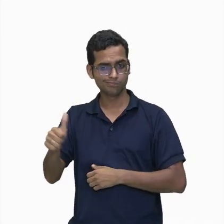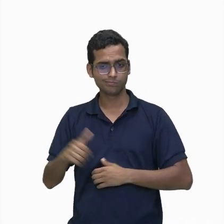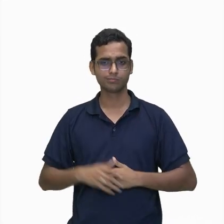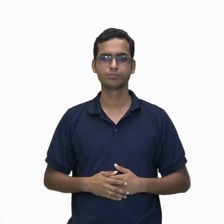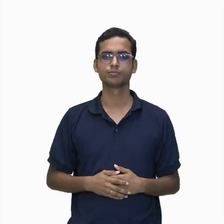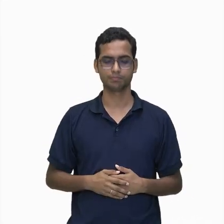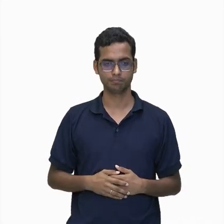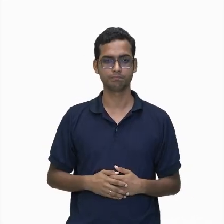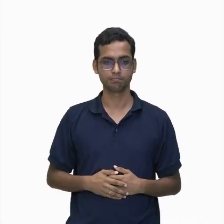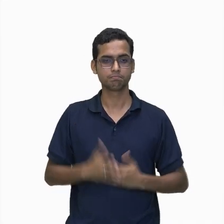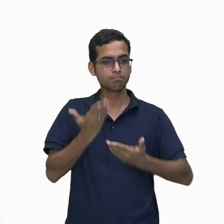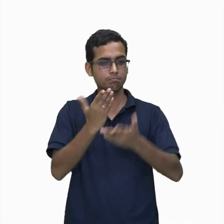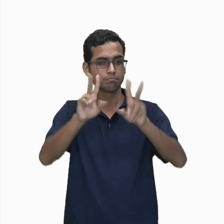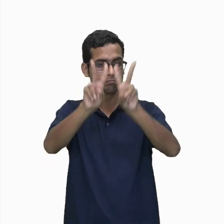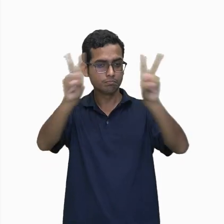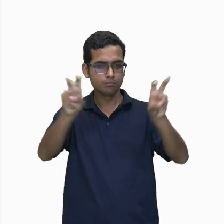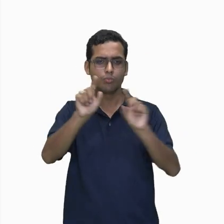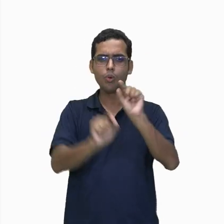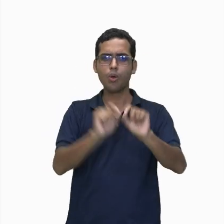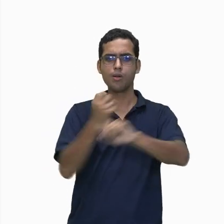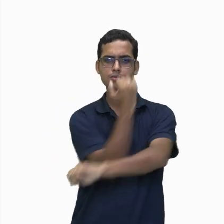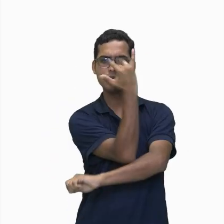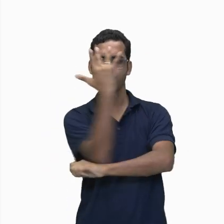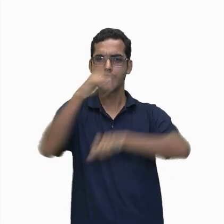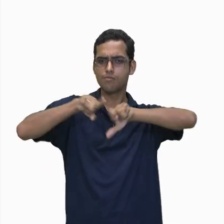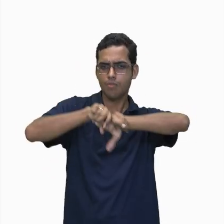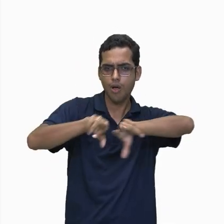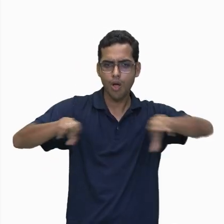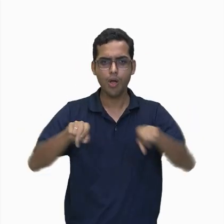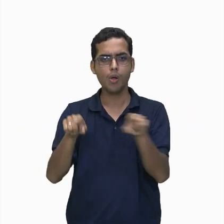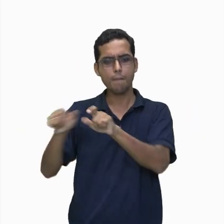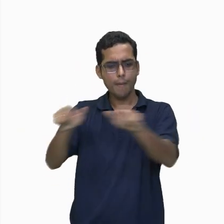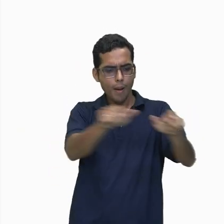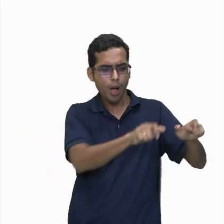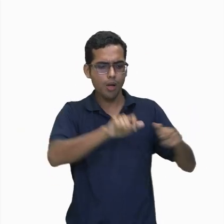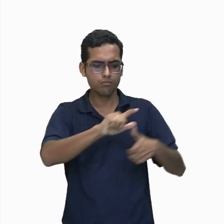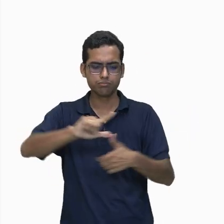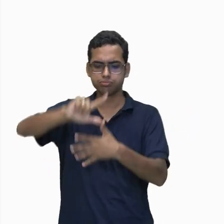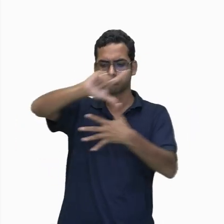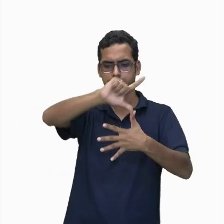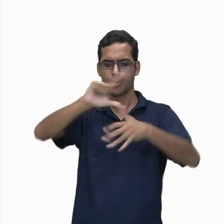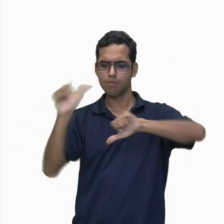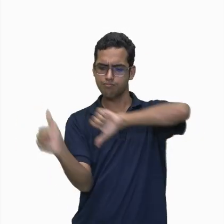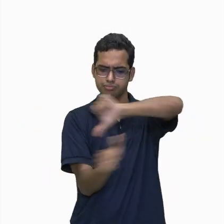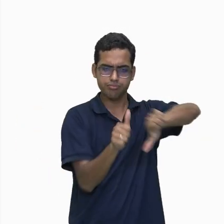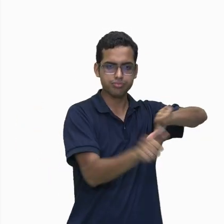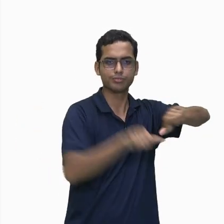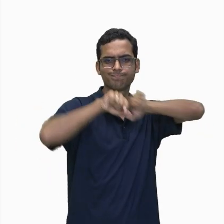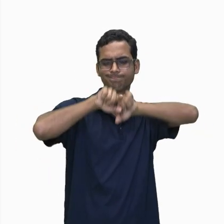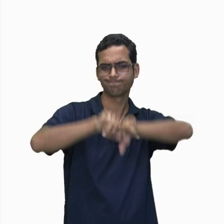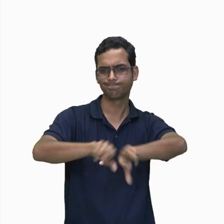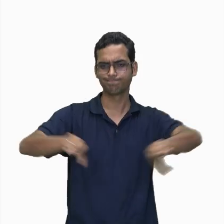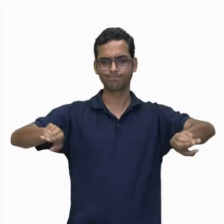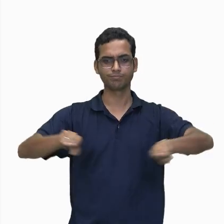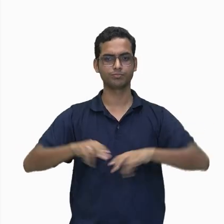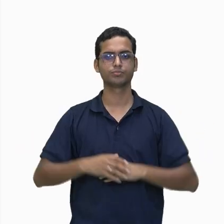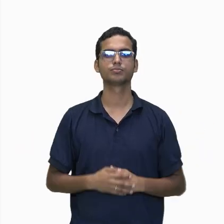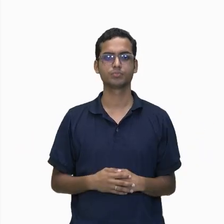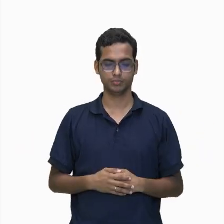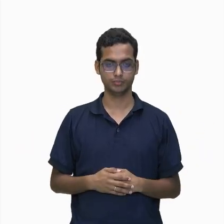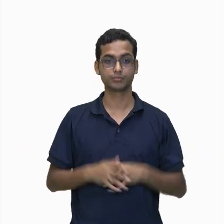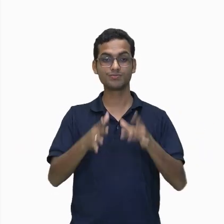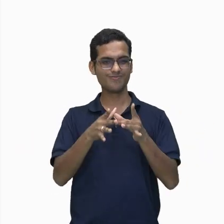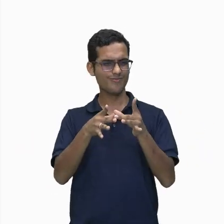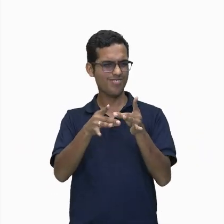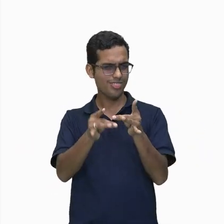11, o objeto de conhecimento, diversidade ambiental e as transformações nas paisagens na América